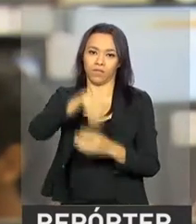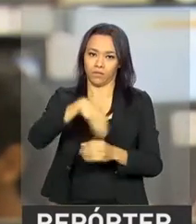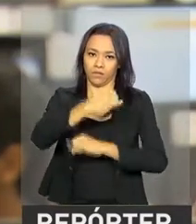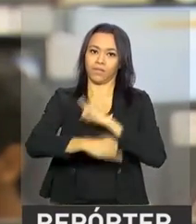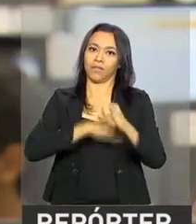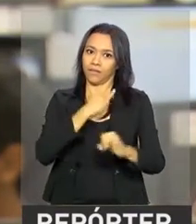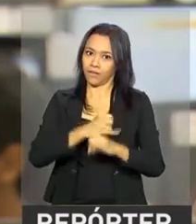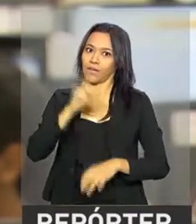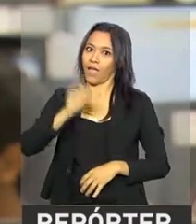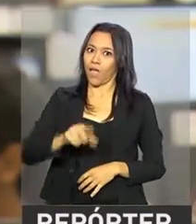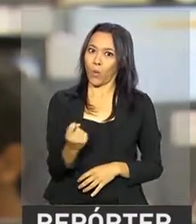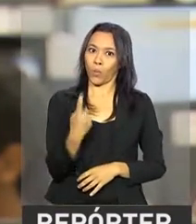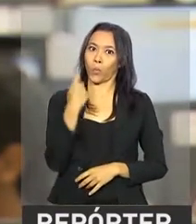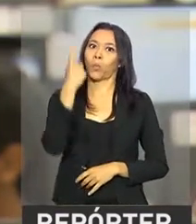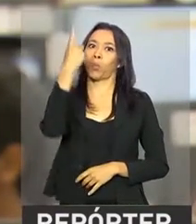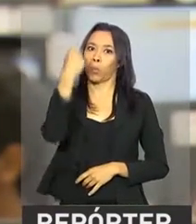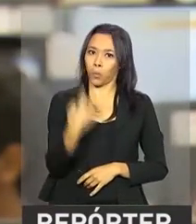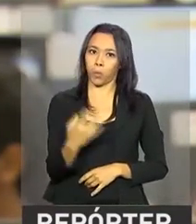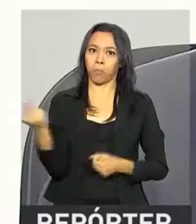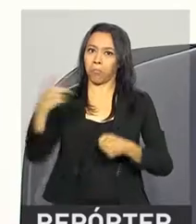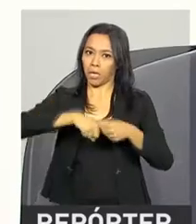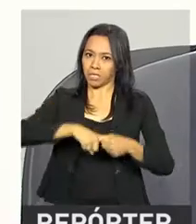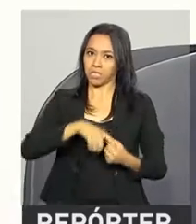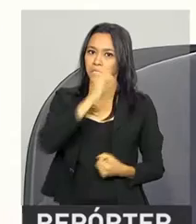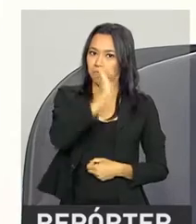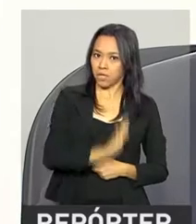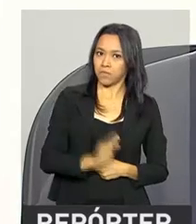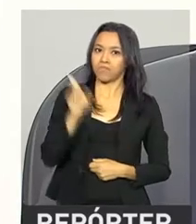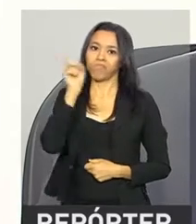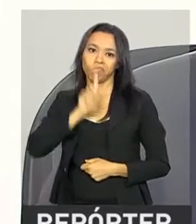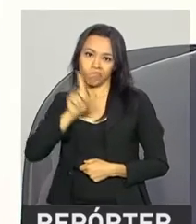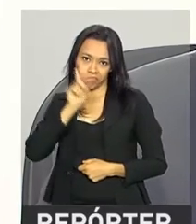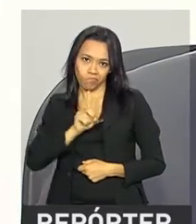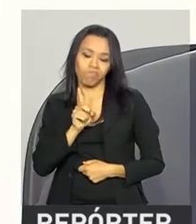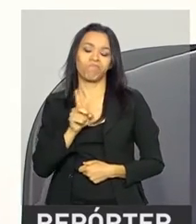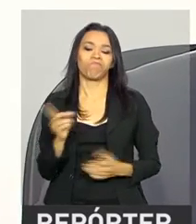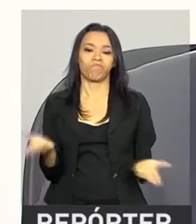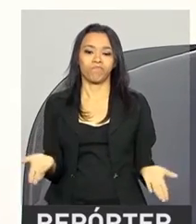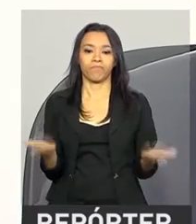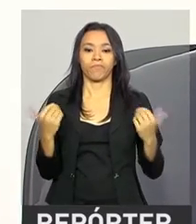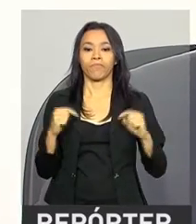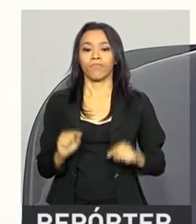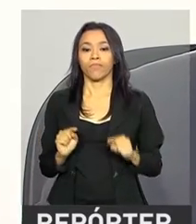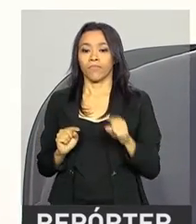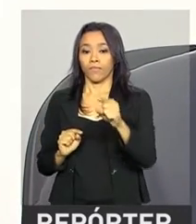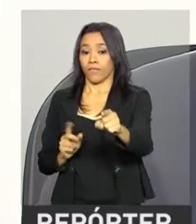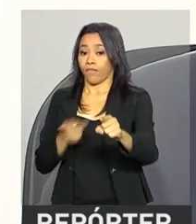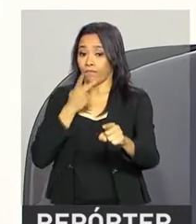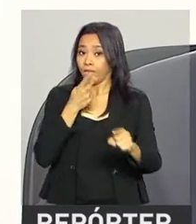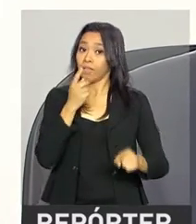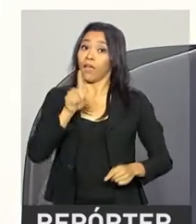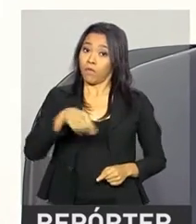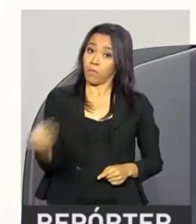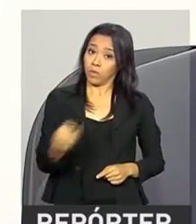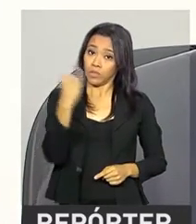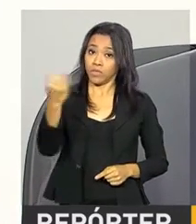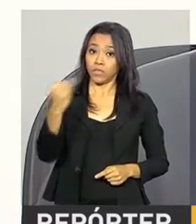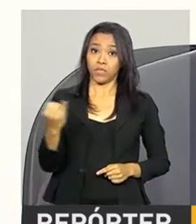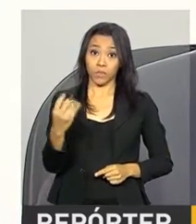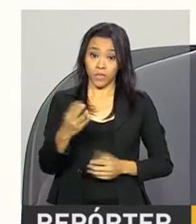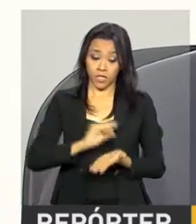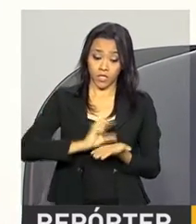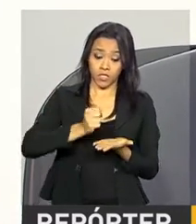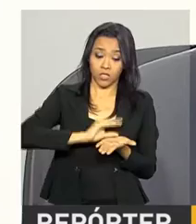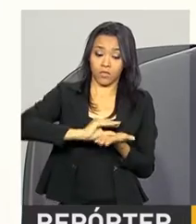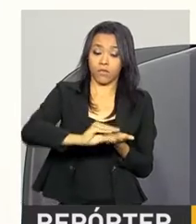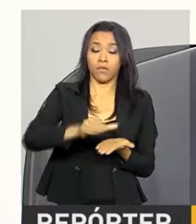iniciativa inédita entre o Brasil e os Estados Unidos. É importante que se invista em segurança cibernética para garantir